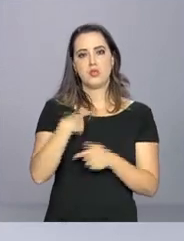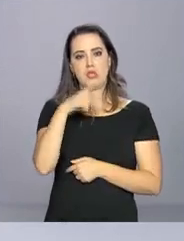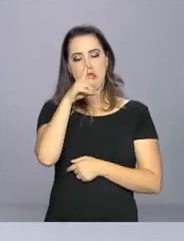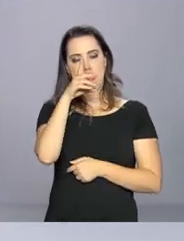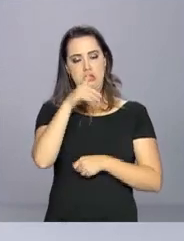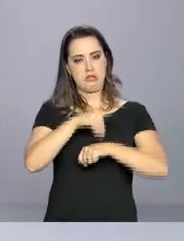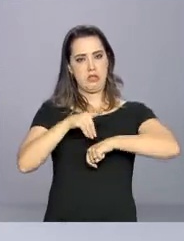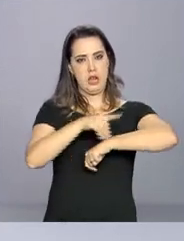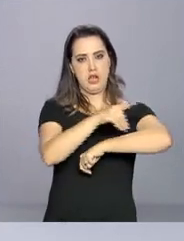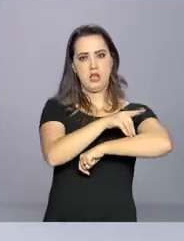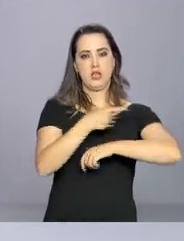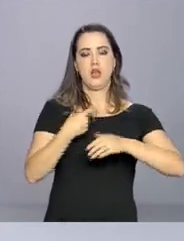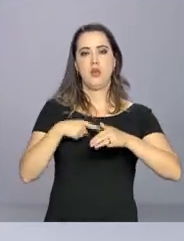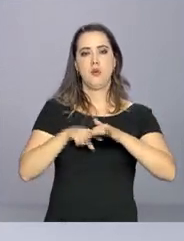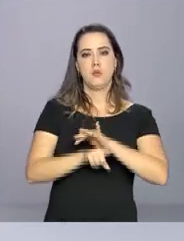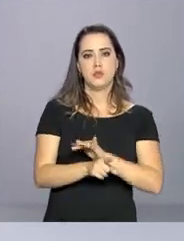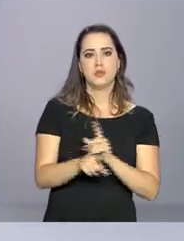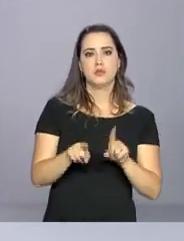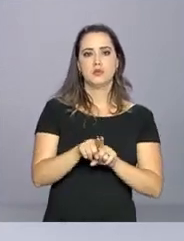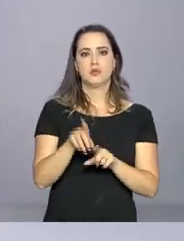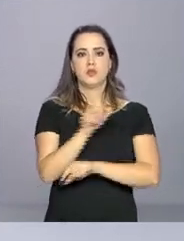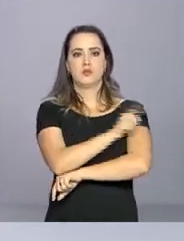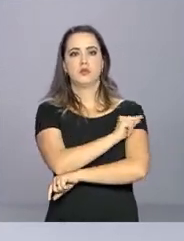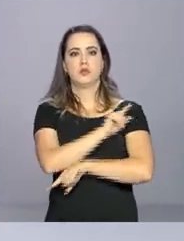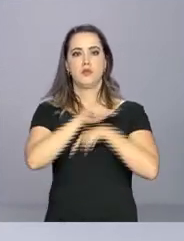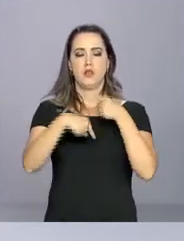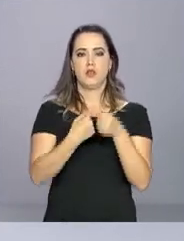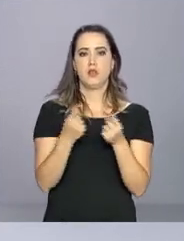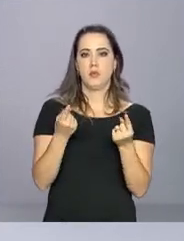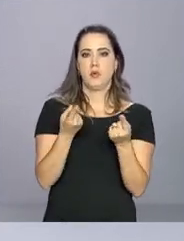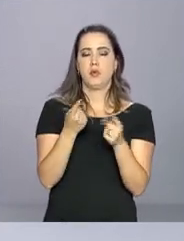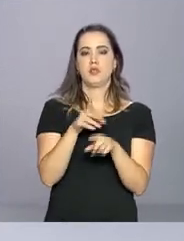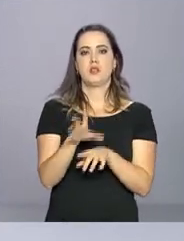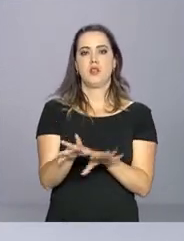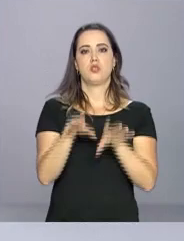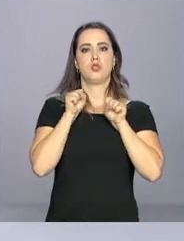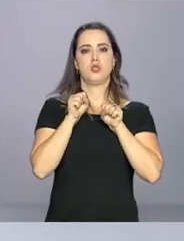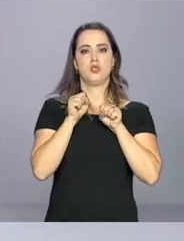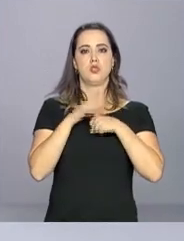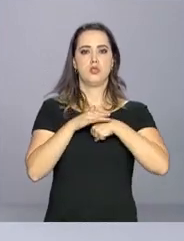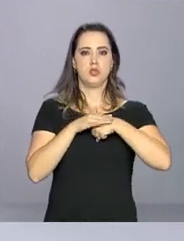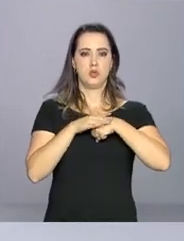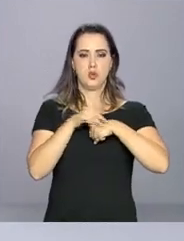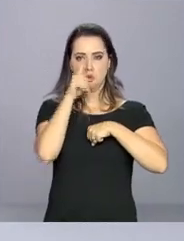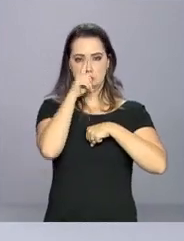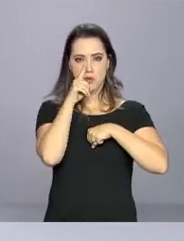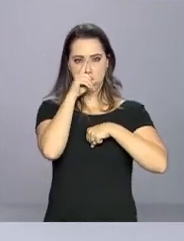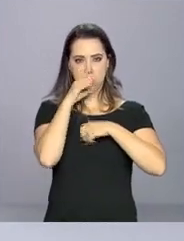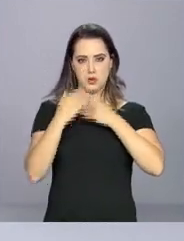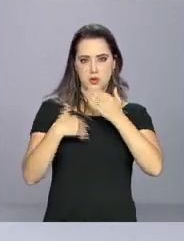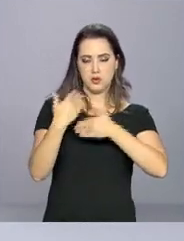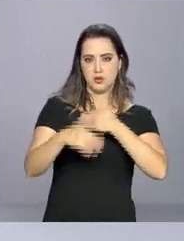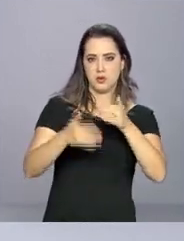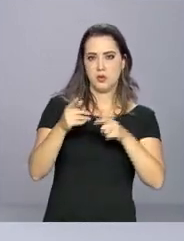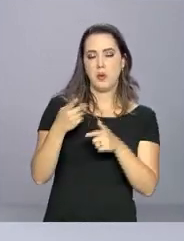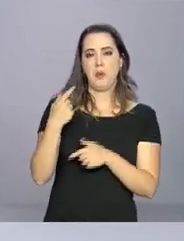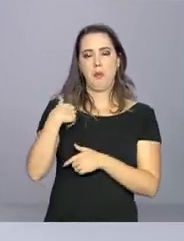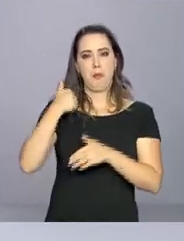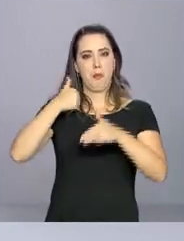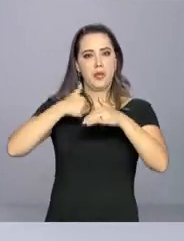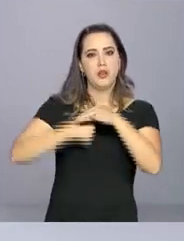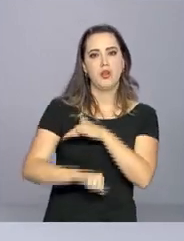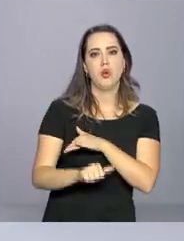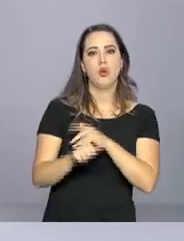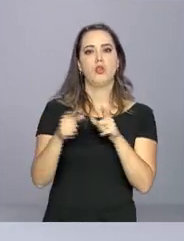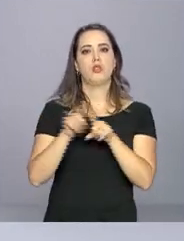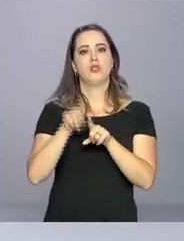grave quando toma a vacina e posteriormente contrai a doença. Ou seja, o risco de desenvolver um quadro mais